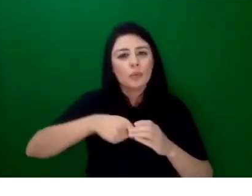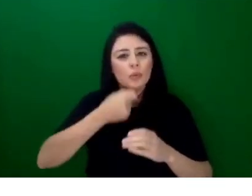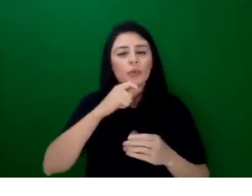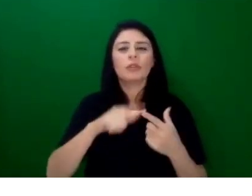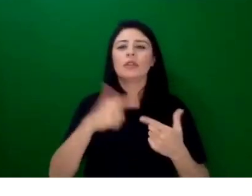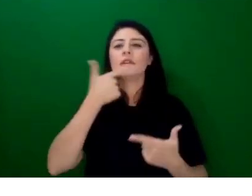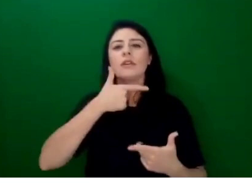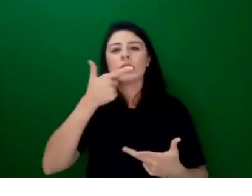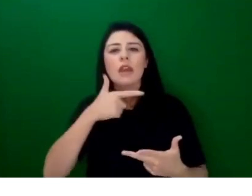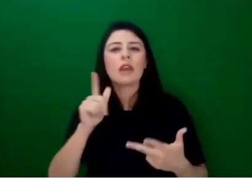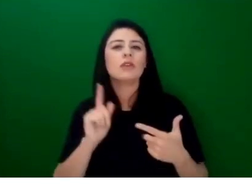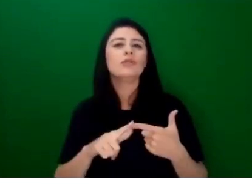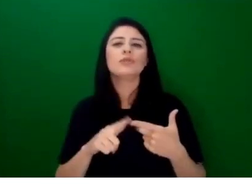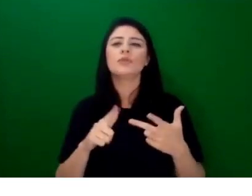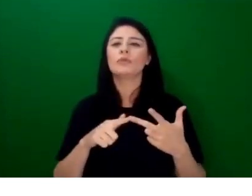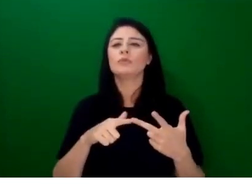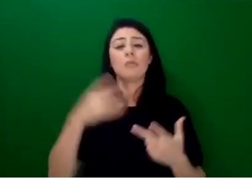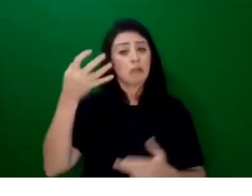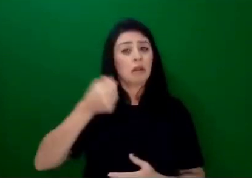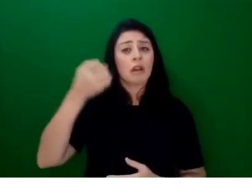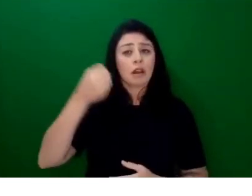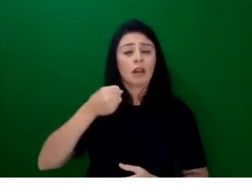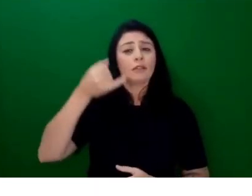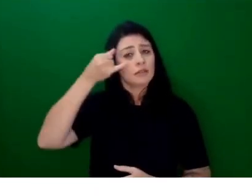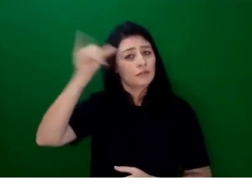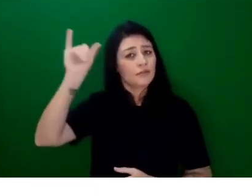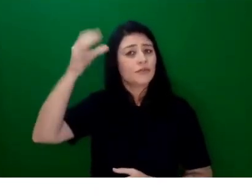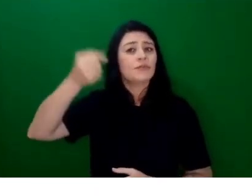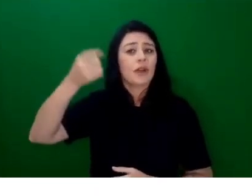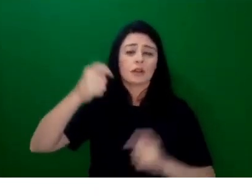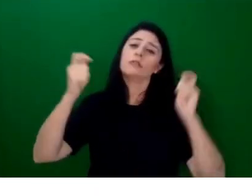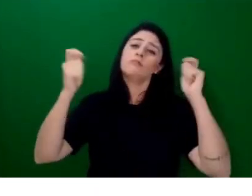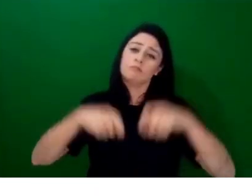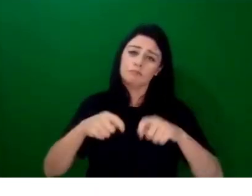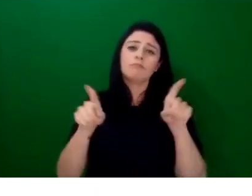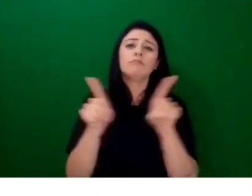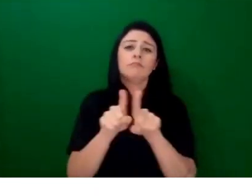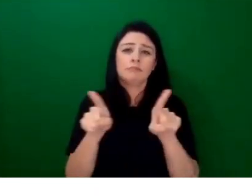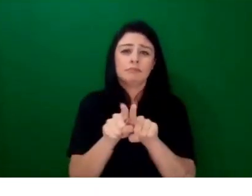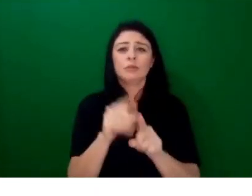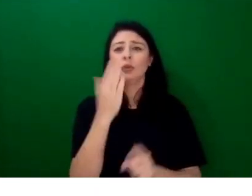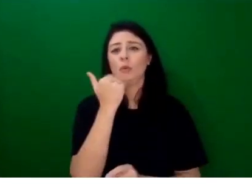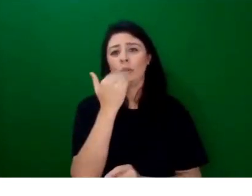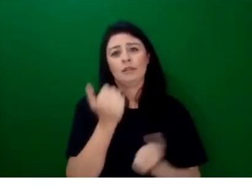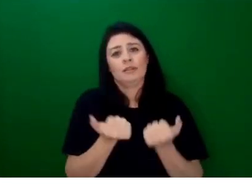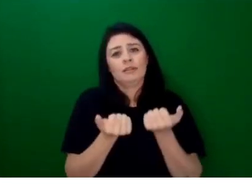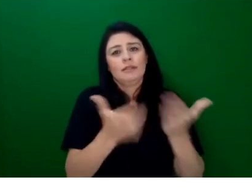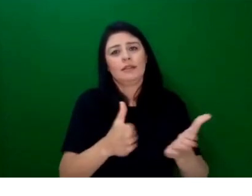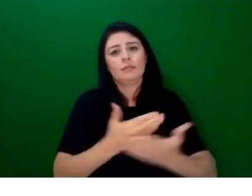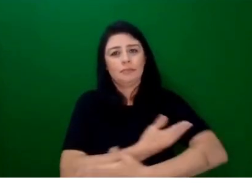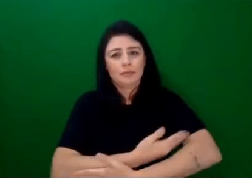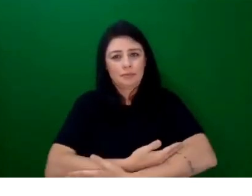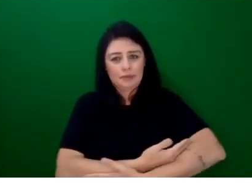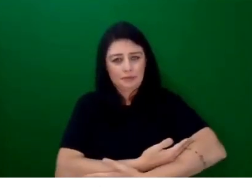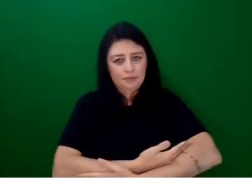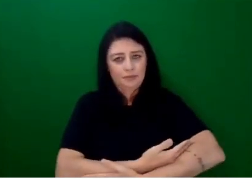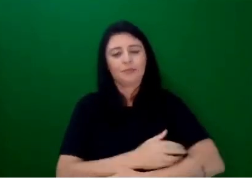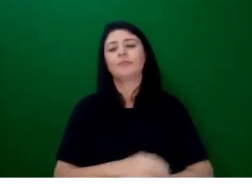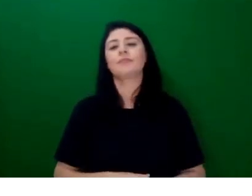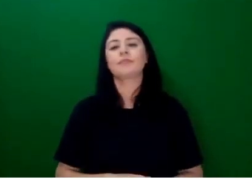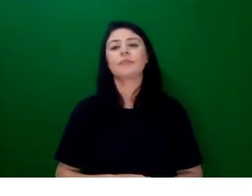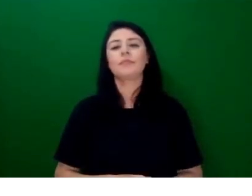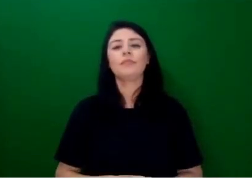os queijos e o próprio leite de vaca também pode fazer parte da alimentação do bebê.